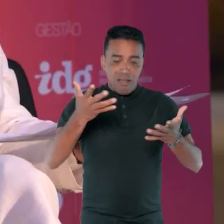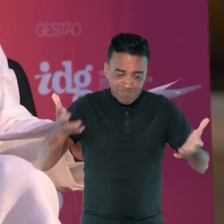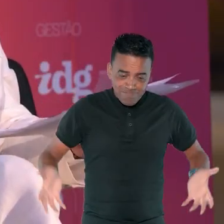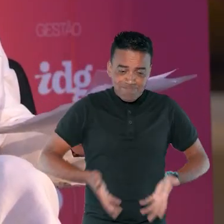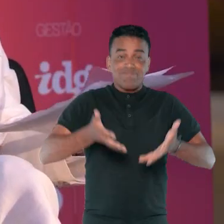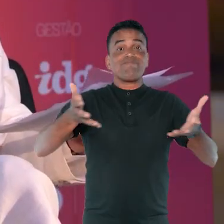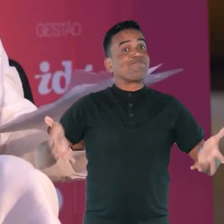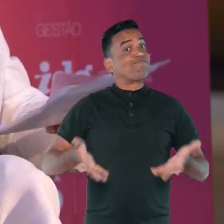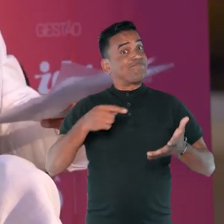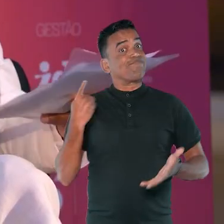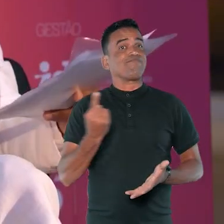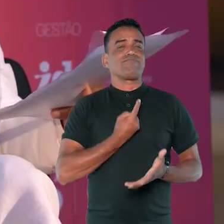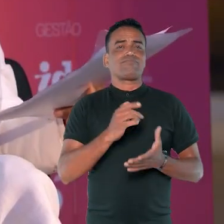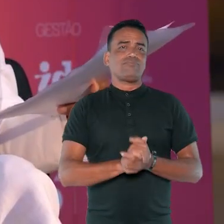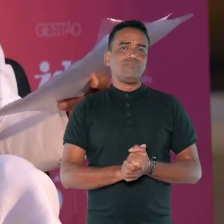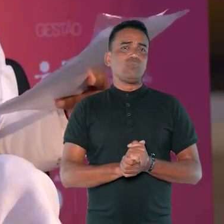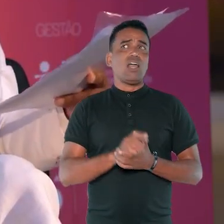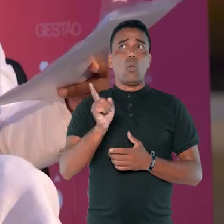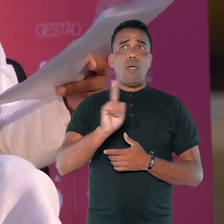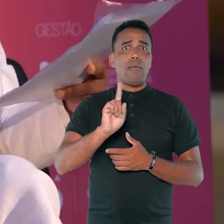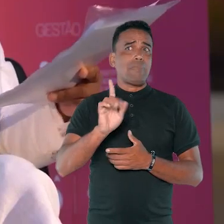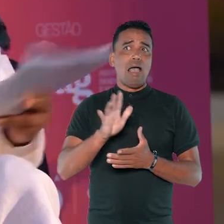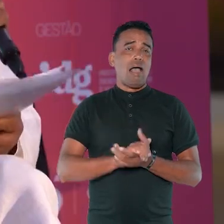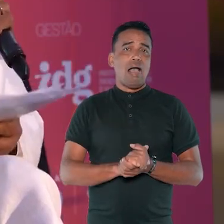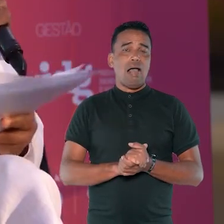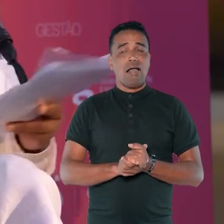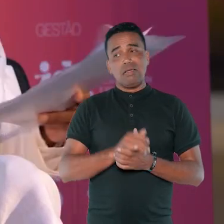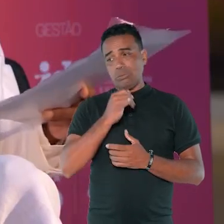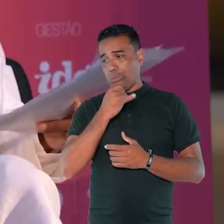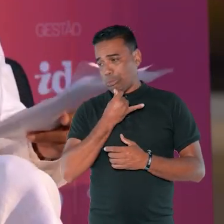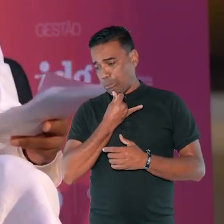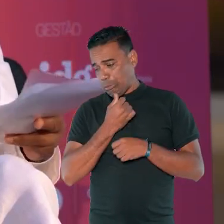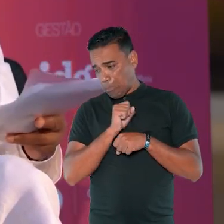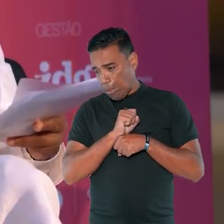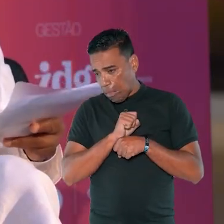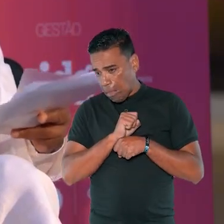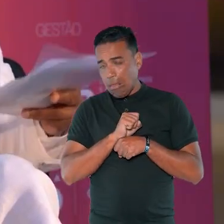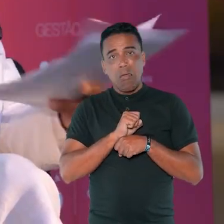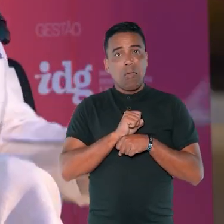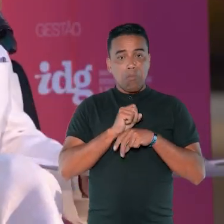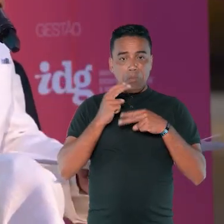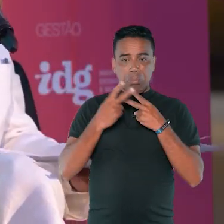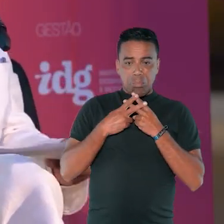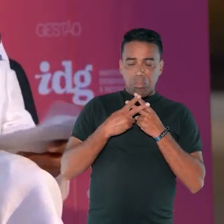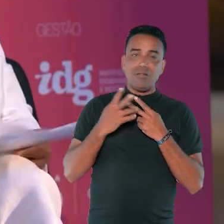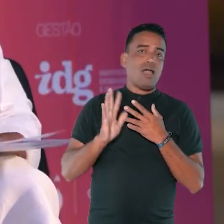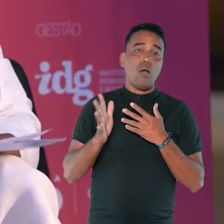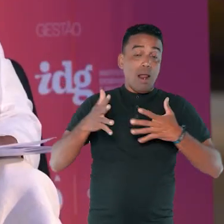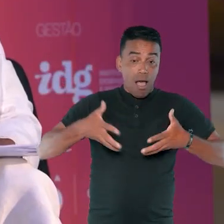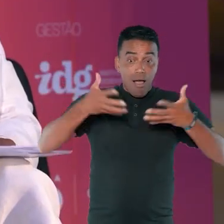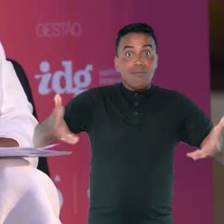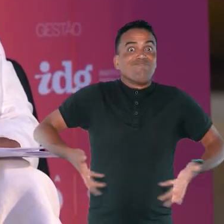mobilizarmos, assim, né? Não é para nos aprisionar, não é para nos animar, né?